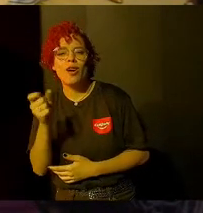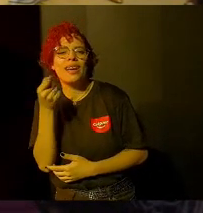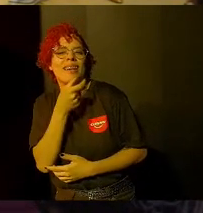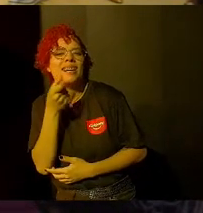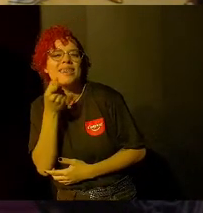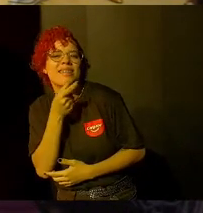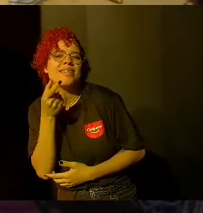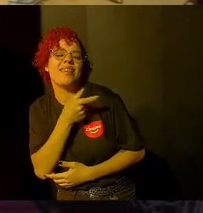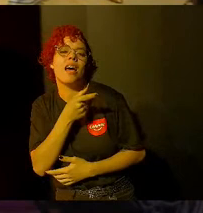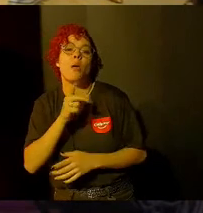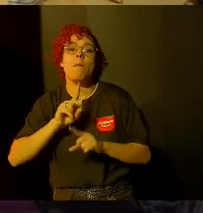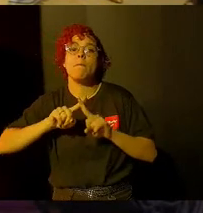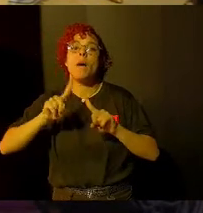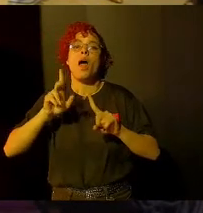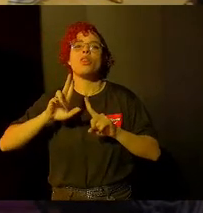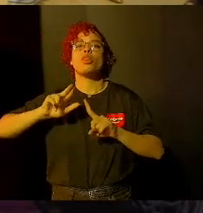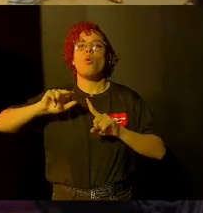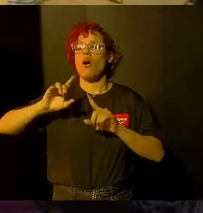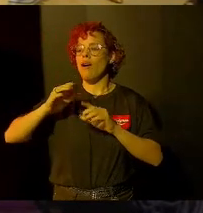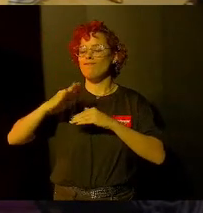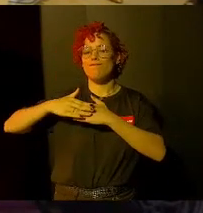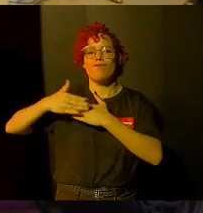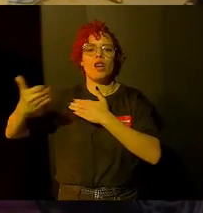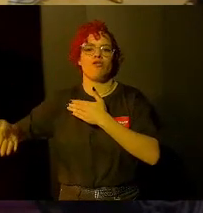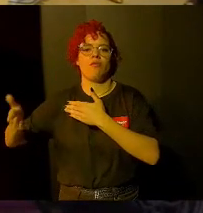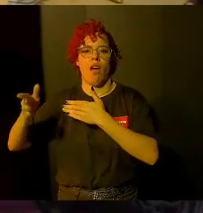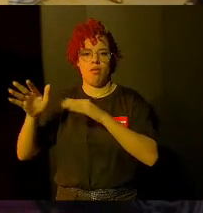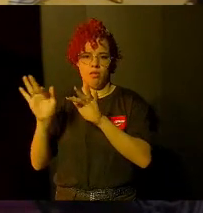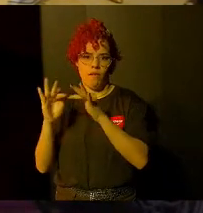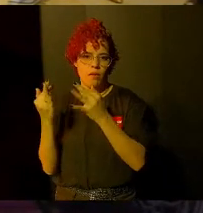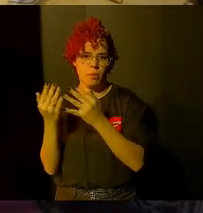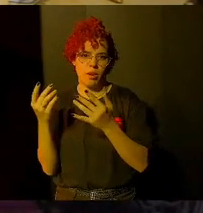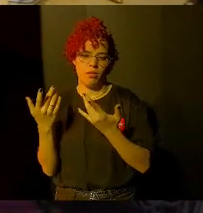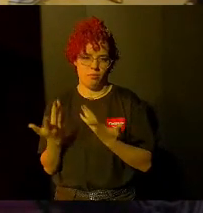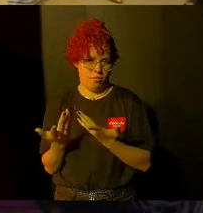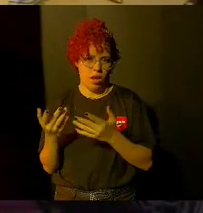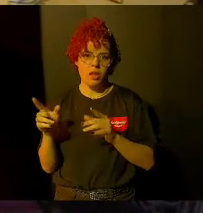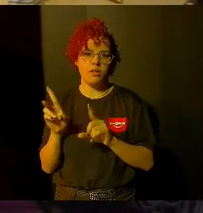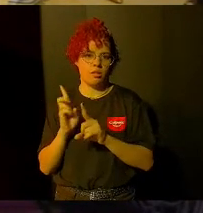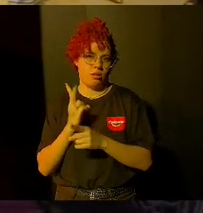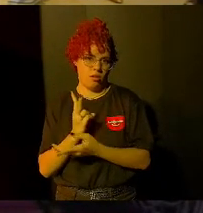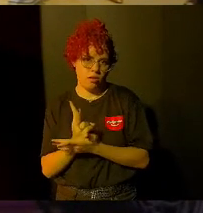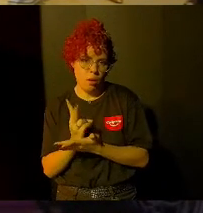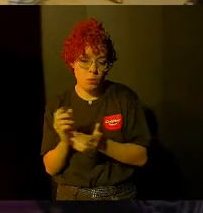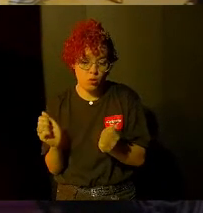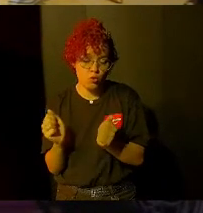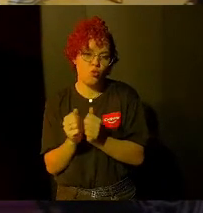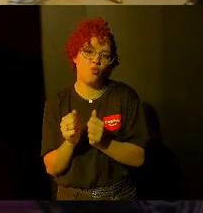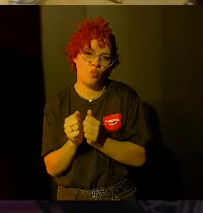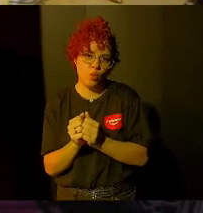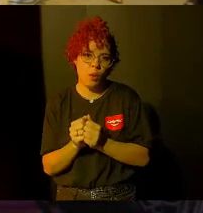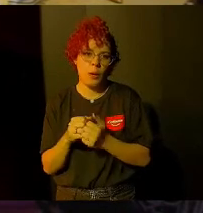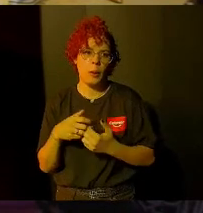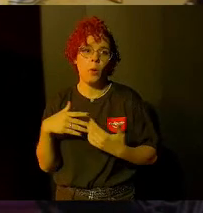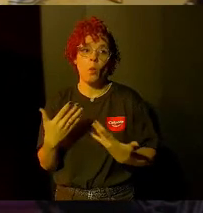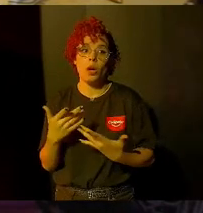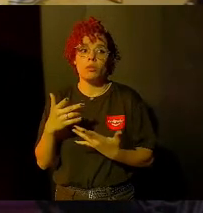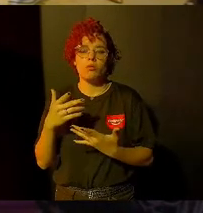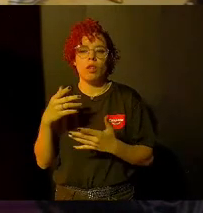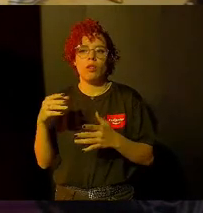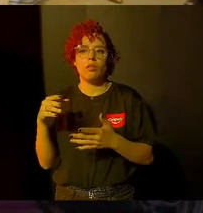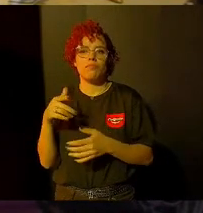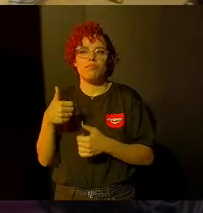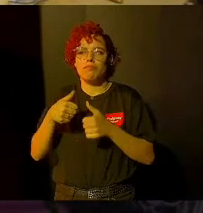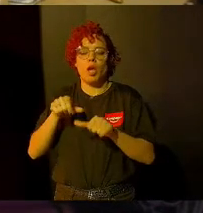tempo muito fora da família né então quando ele não estava várias histórias circulavam dizia assim muita coisa